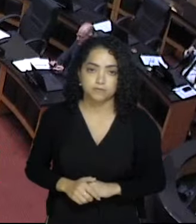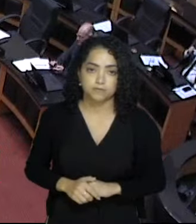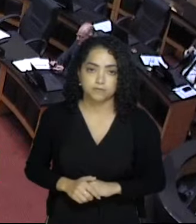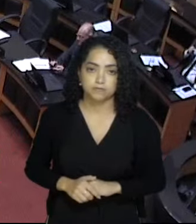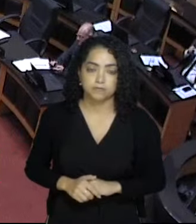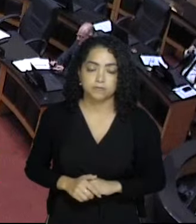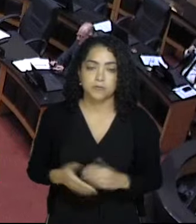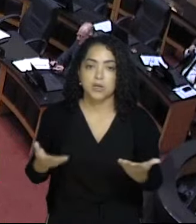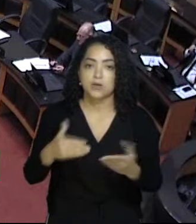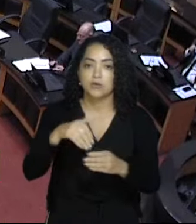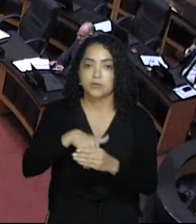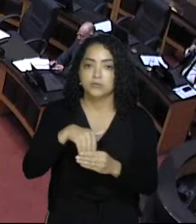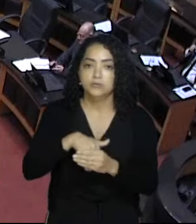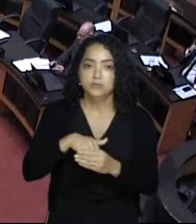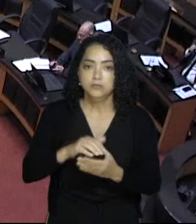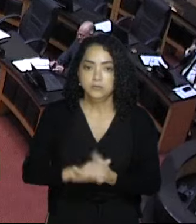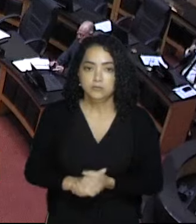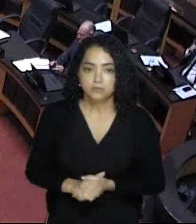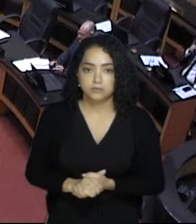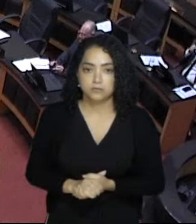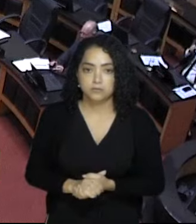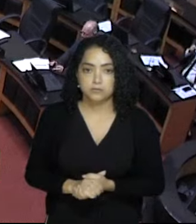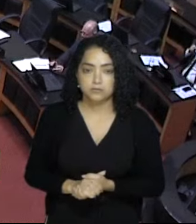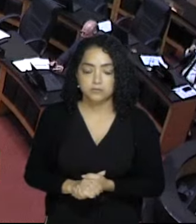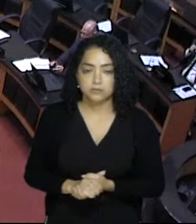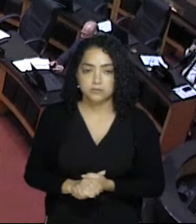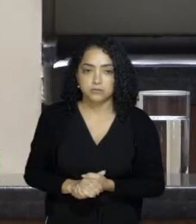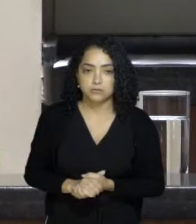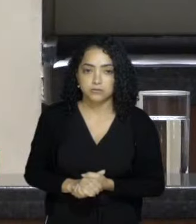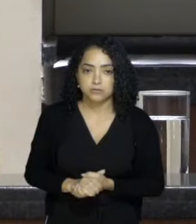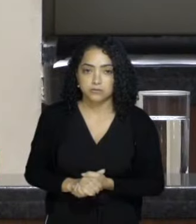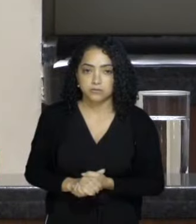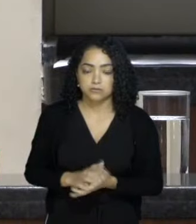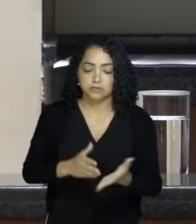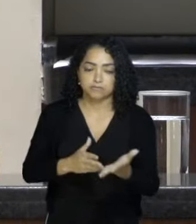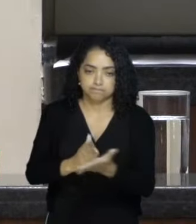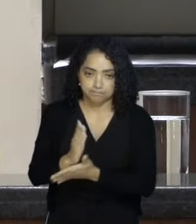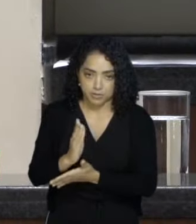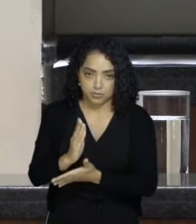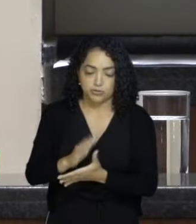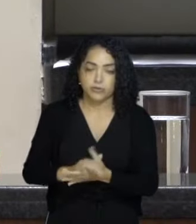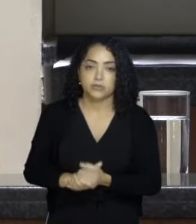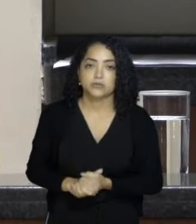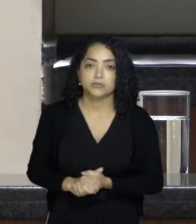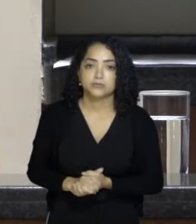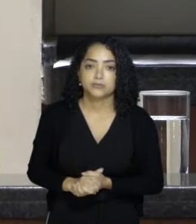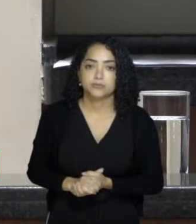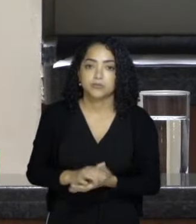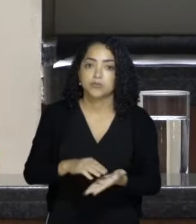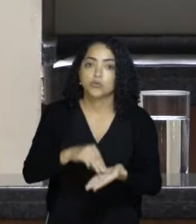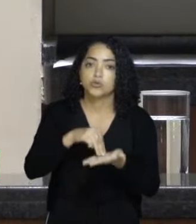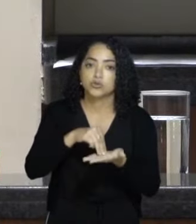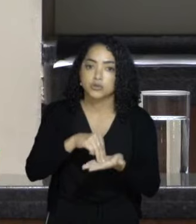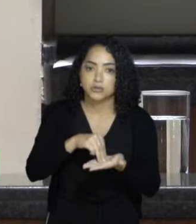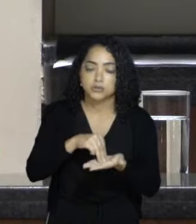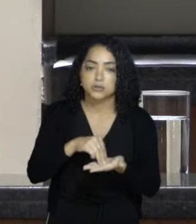queira discutir, em votação. Deputados que aprovam, permaneçam como se encontra. Aprovado por unanimidade. Moções.